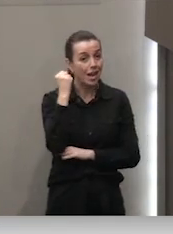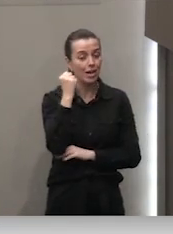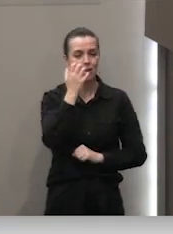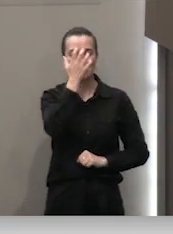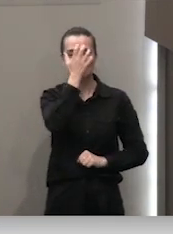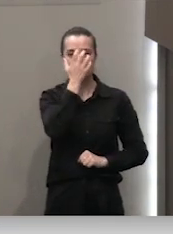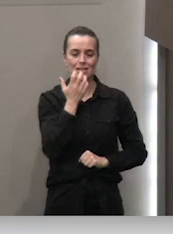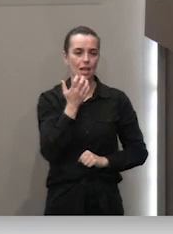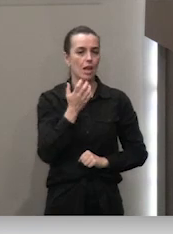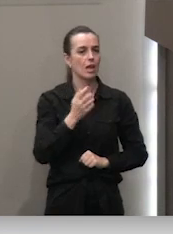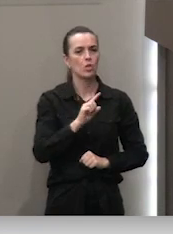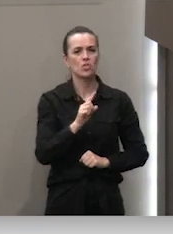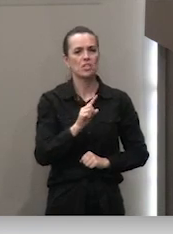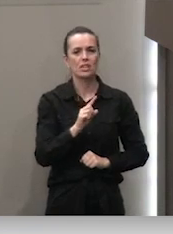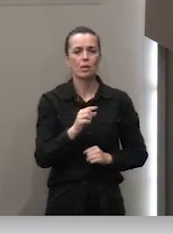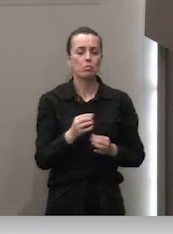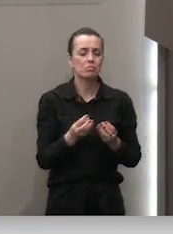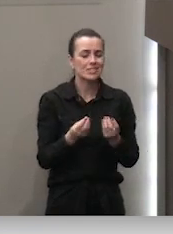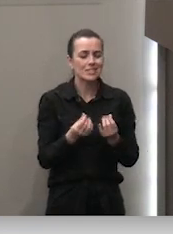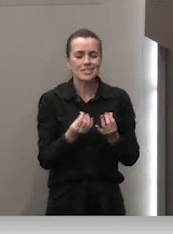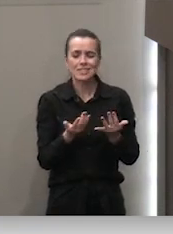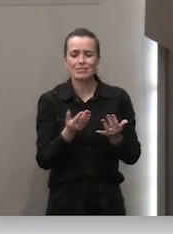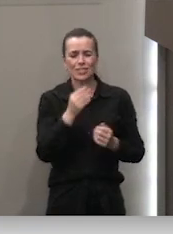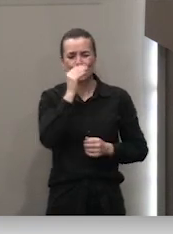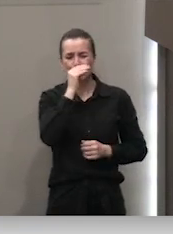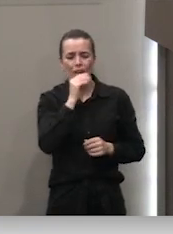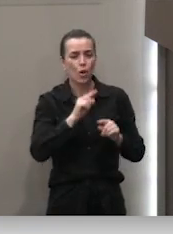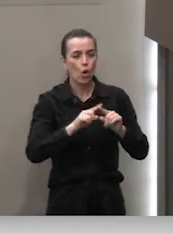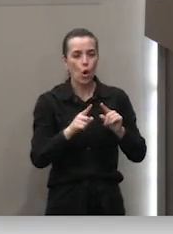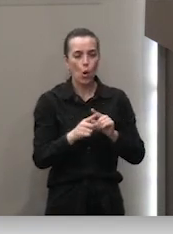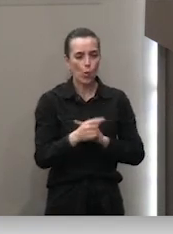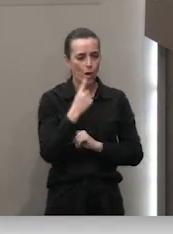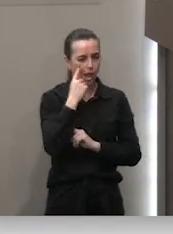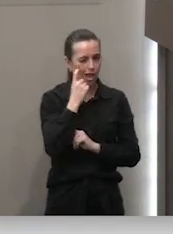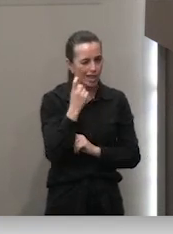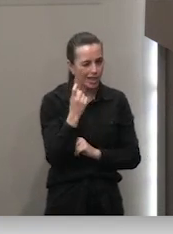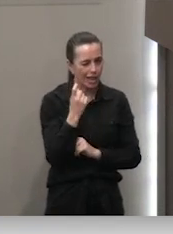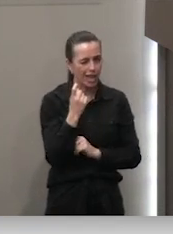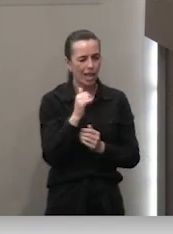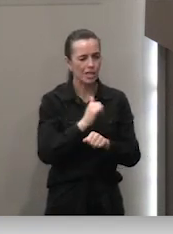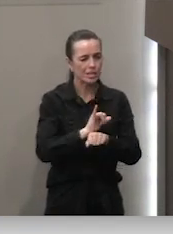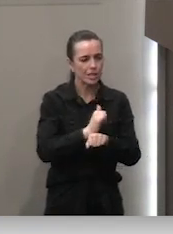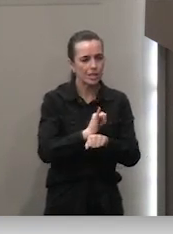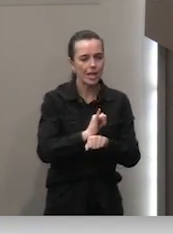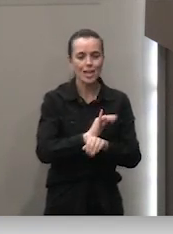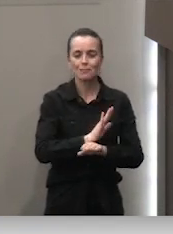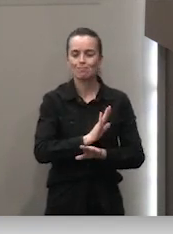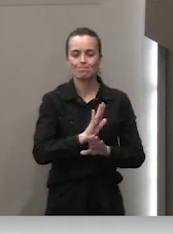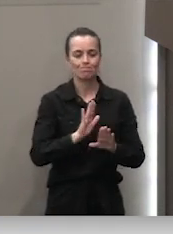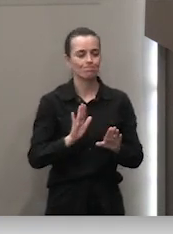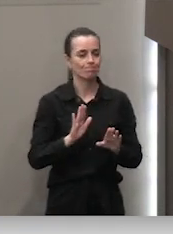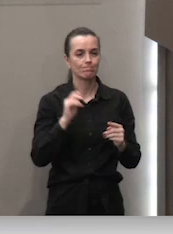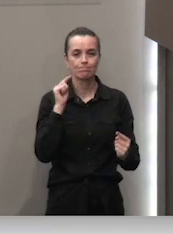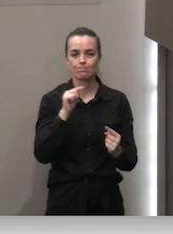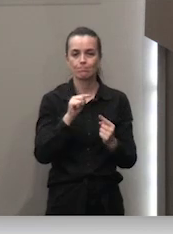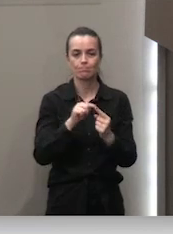maneira superficial ou mesmo com algum interesse político que não seja legítimo de